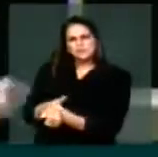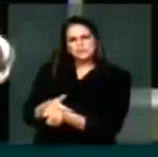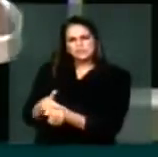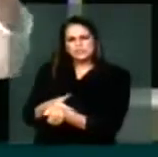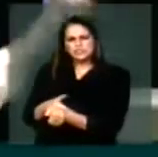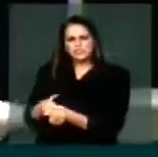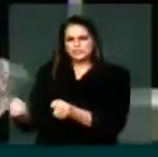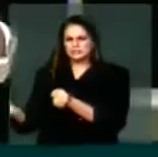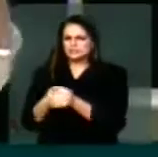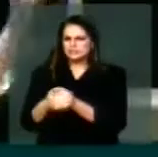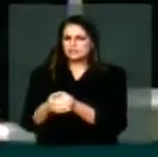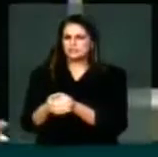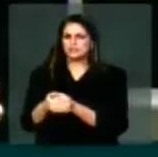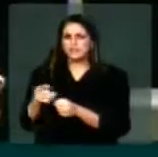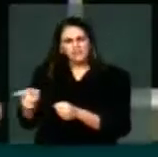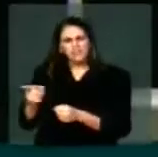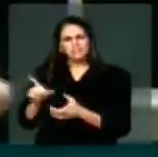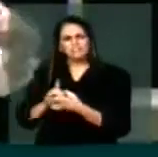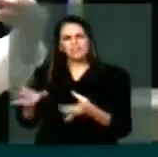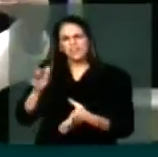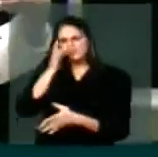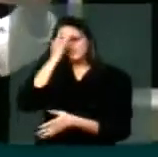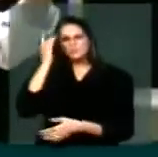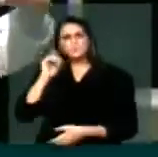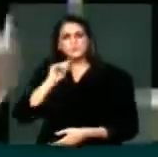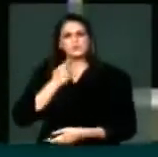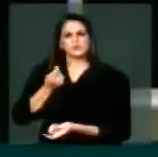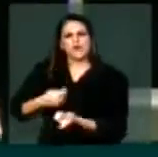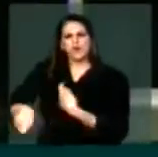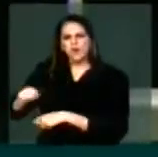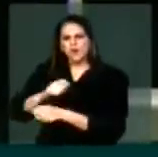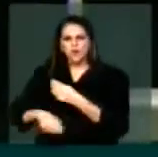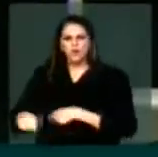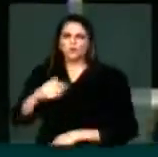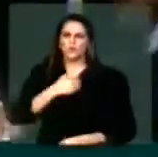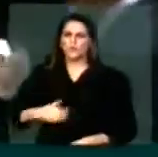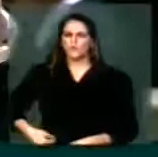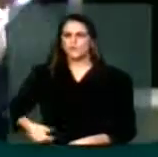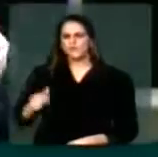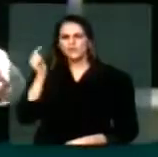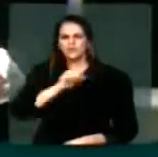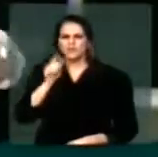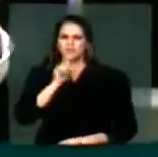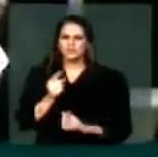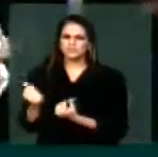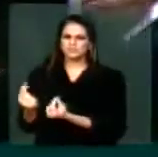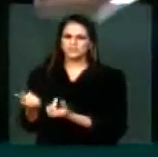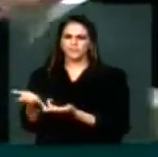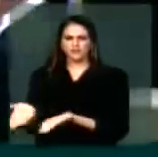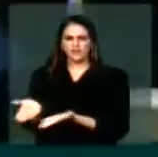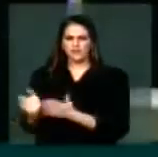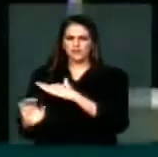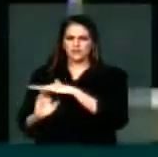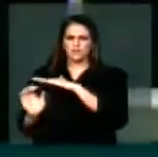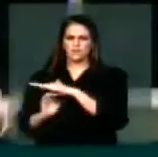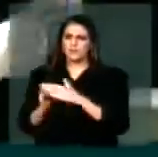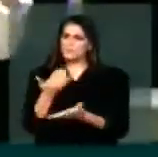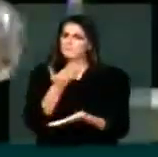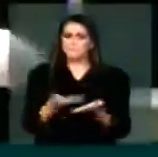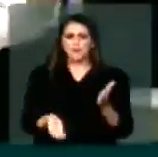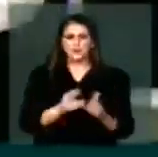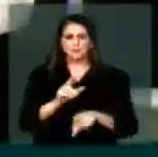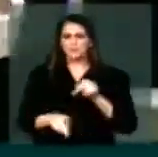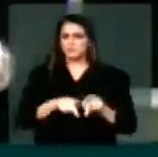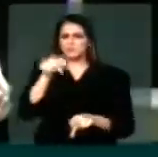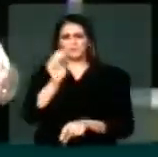que permitem que corruptores e corruptos coloquem dinheiro no bolso e em detrimento dos interesses do povo brasileiro,